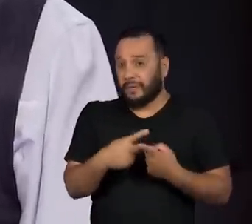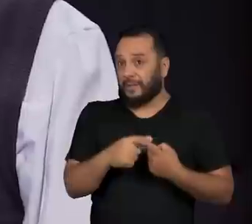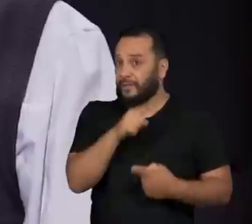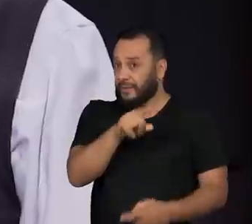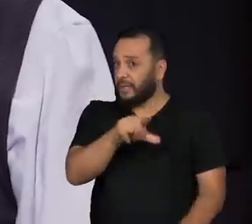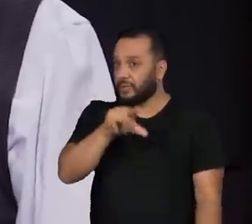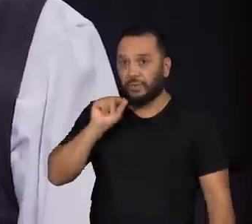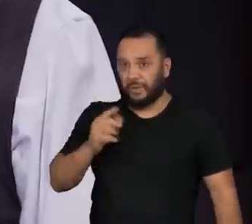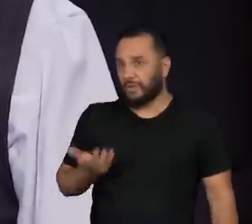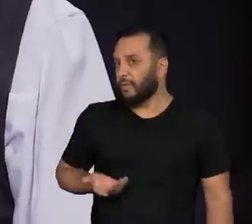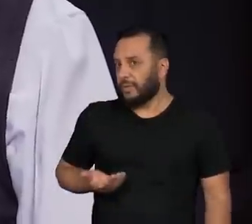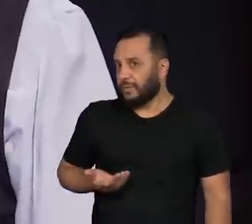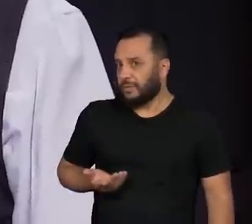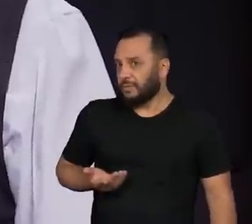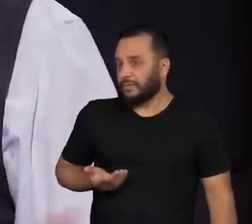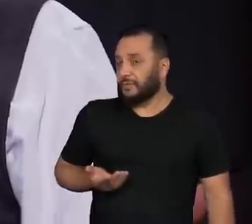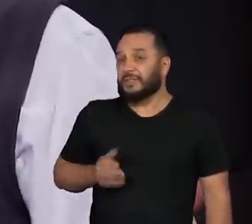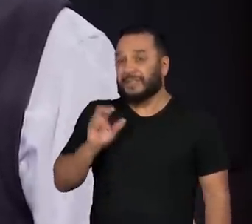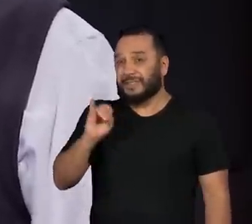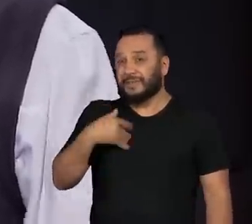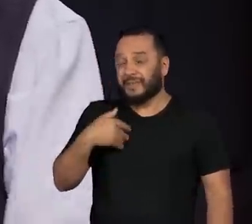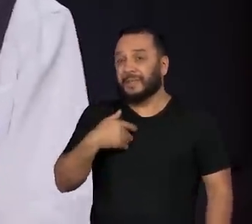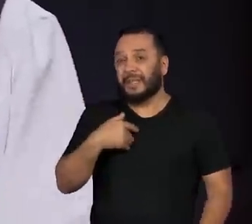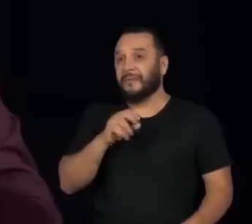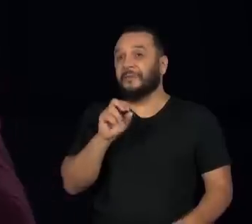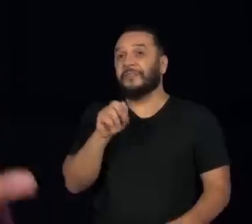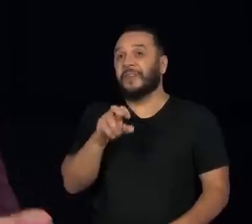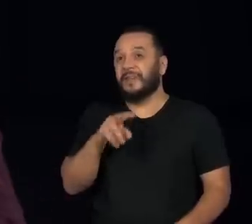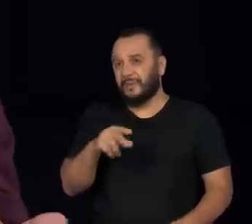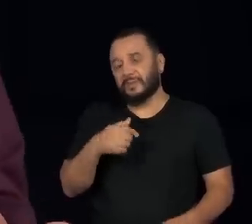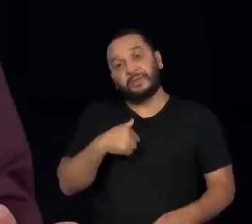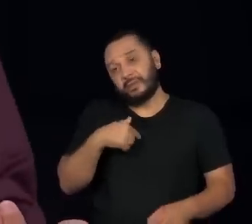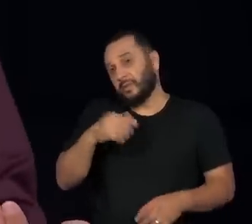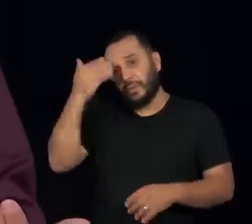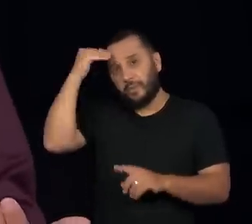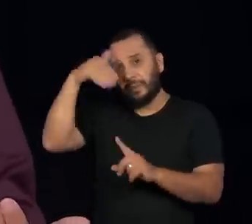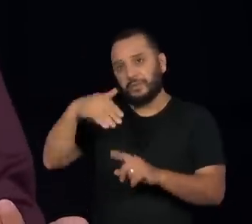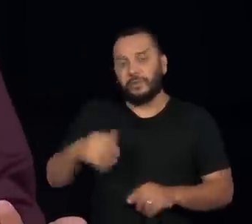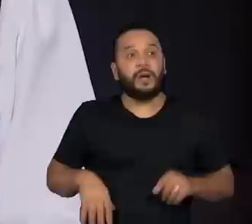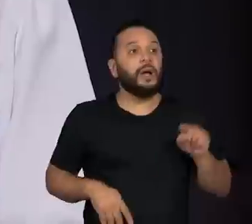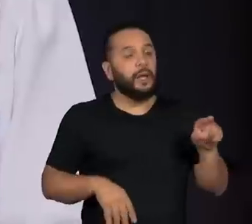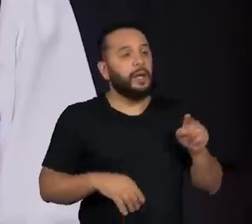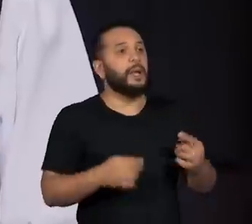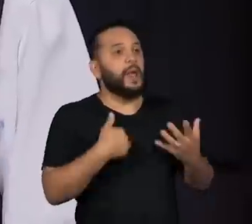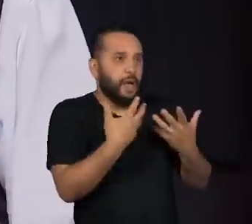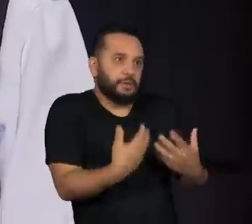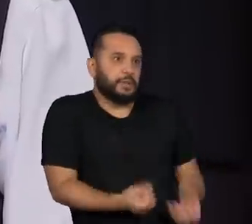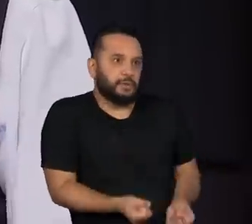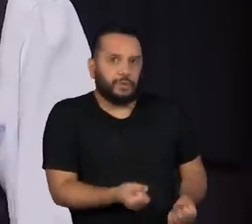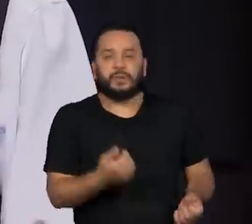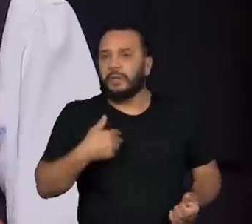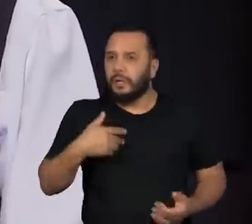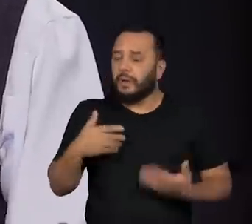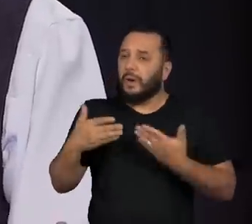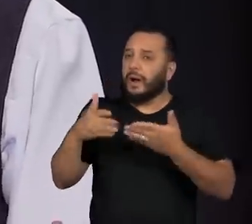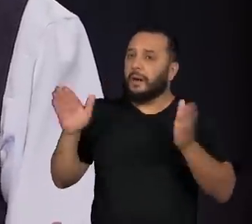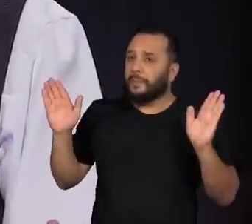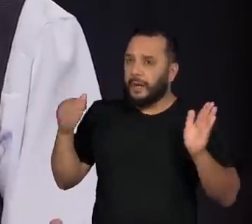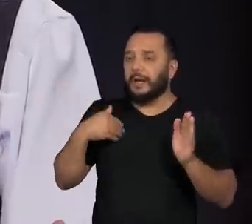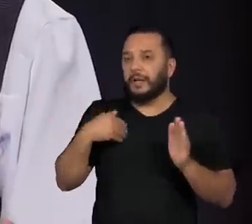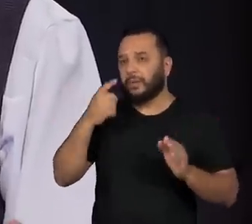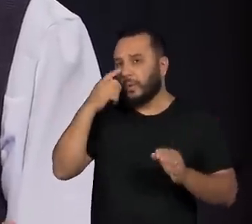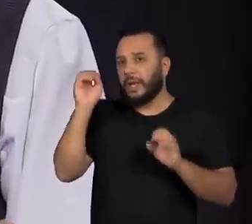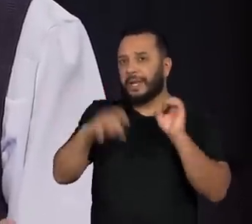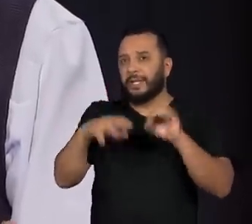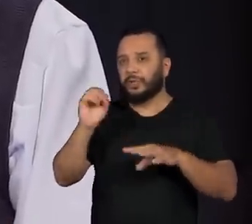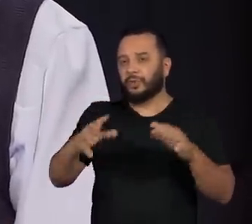você que escolheu vai mandar para ele se você mandar veneno para ele a culpa é sua e ele escolheu receber né ele pode ter dito assim eu tô aberto a hora que você é bem lixo isso